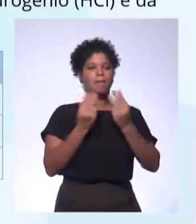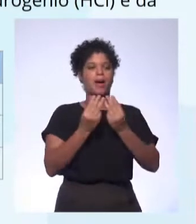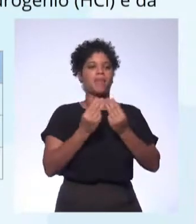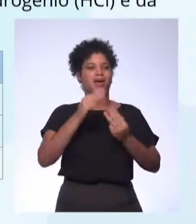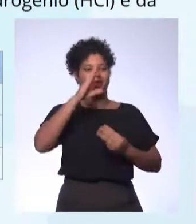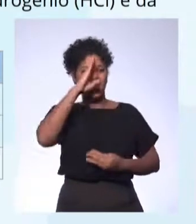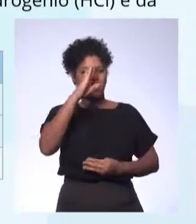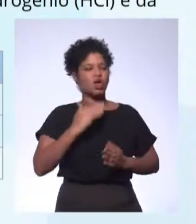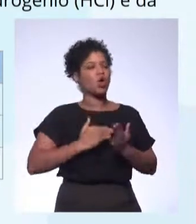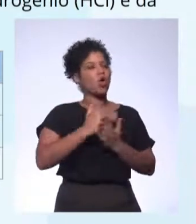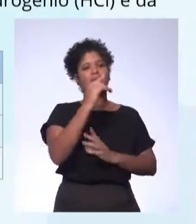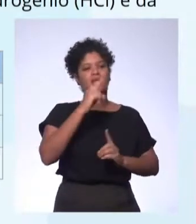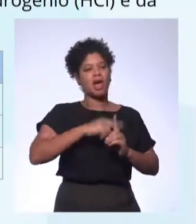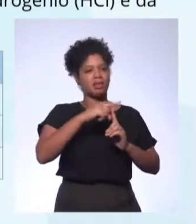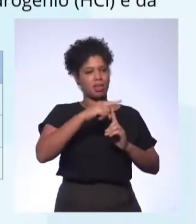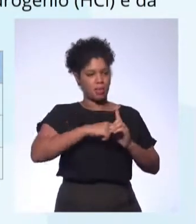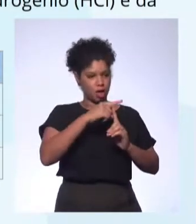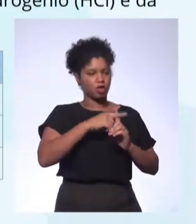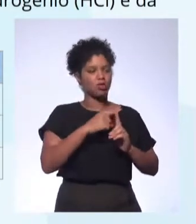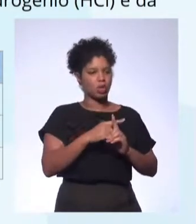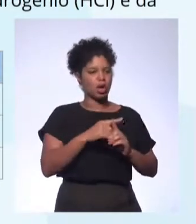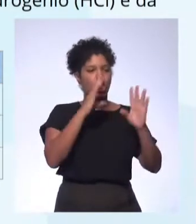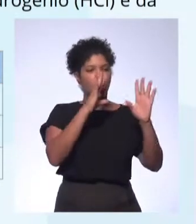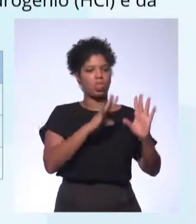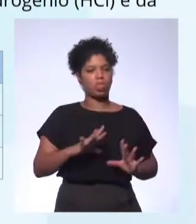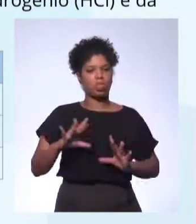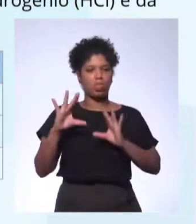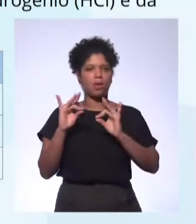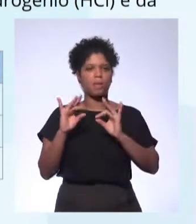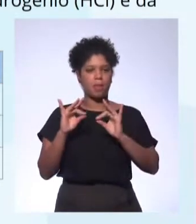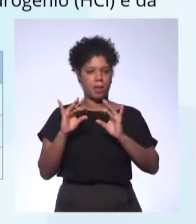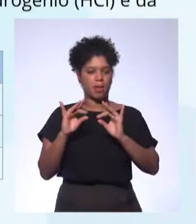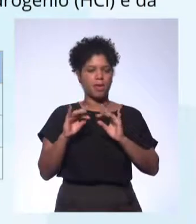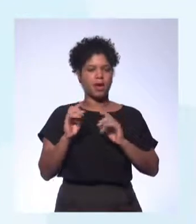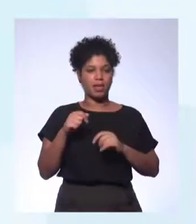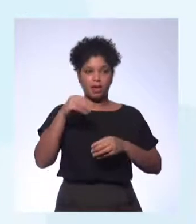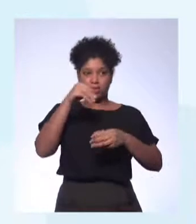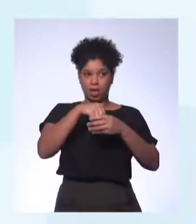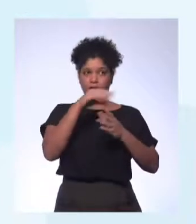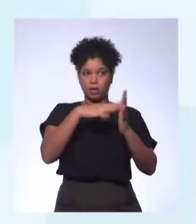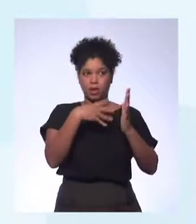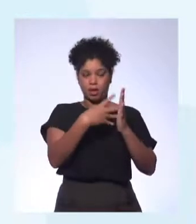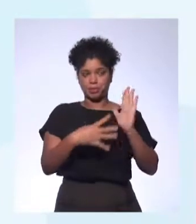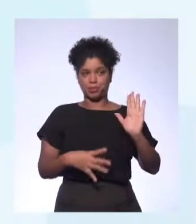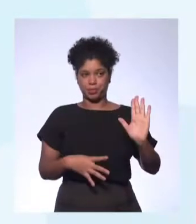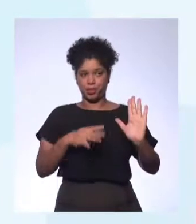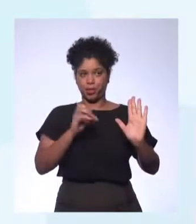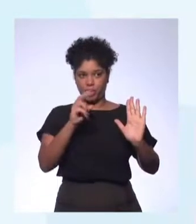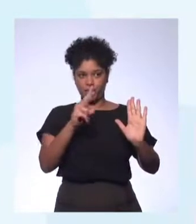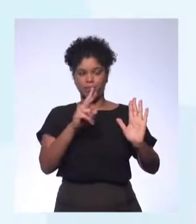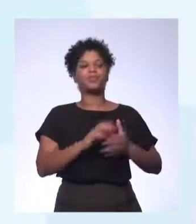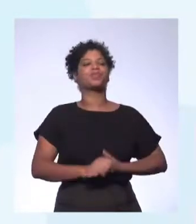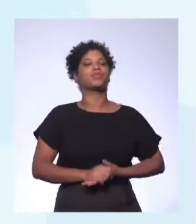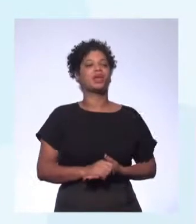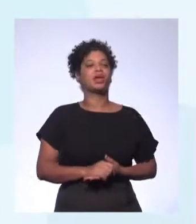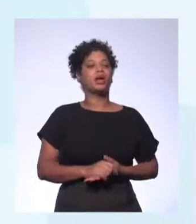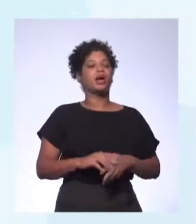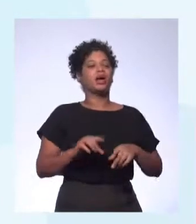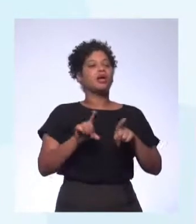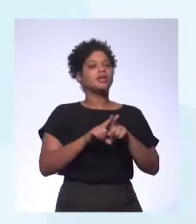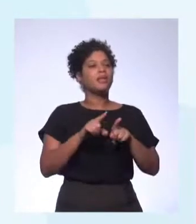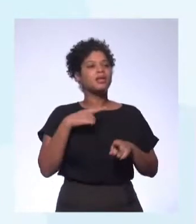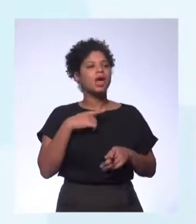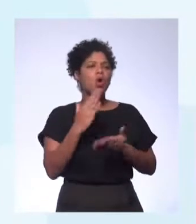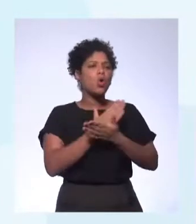será o seu ponto de ebulição como a gente observa aqui na tabela certo e aí nós